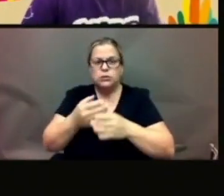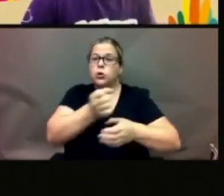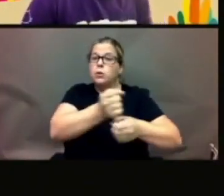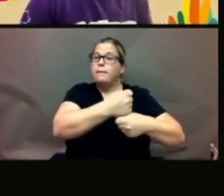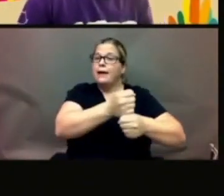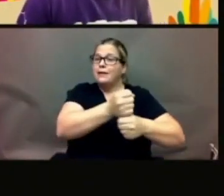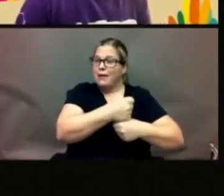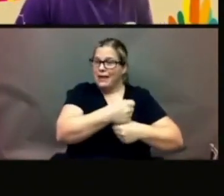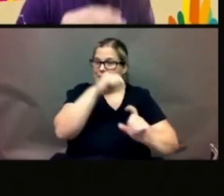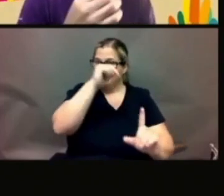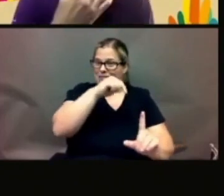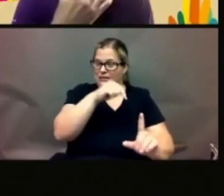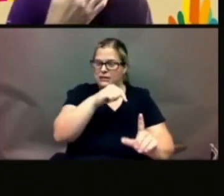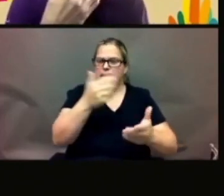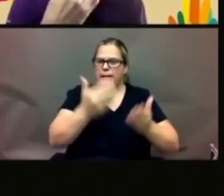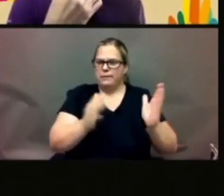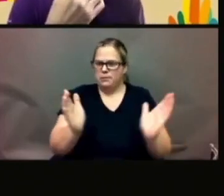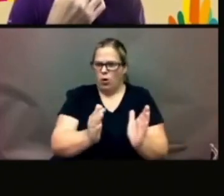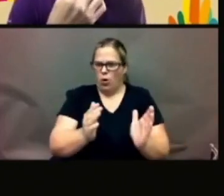Então,